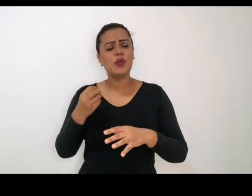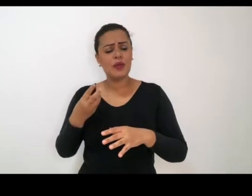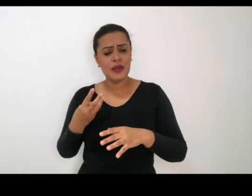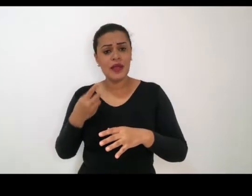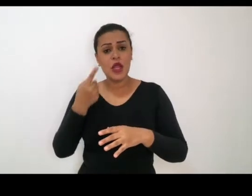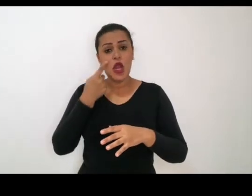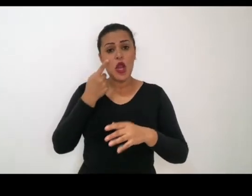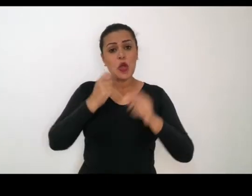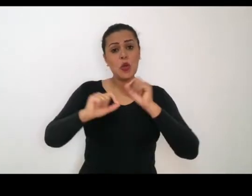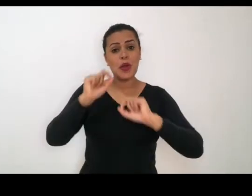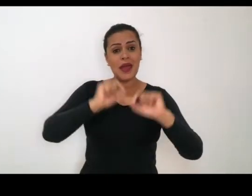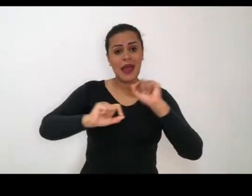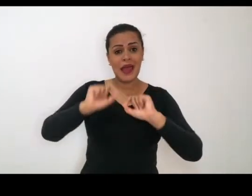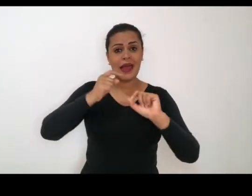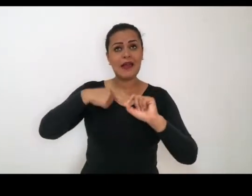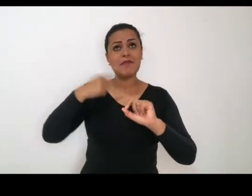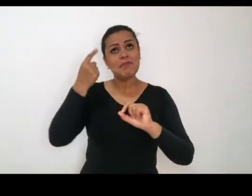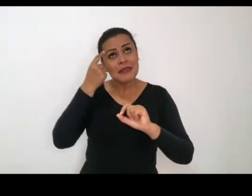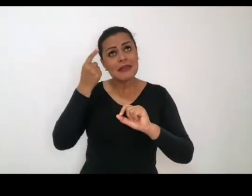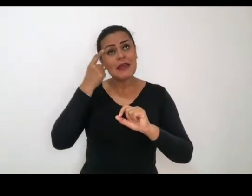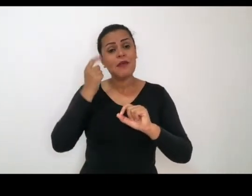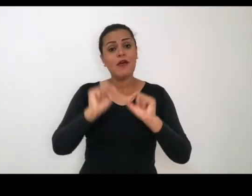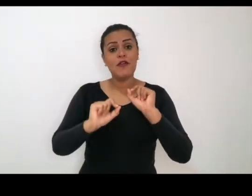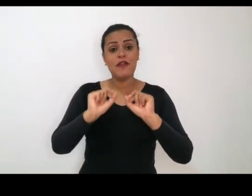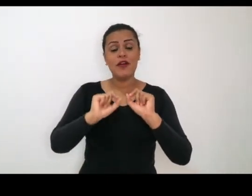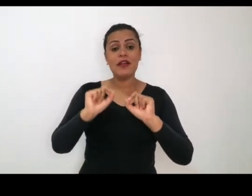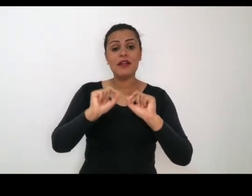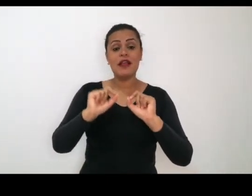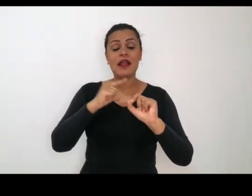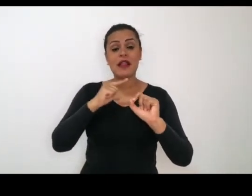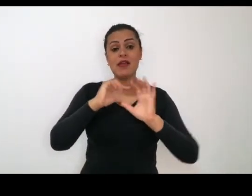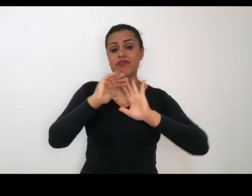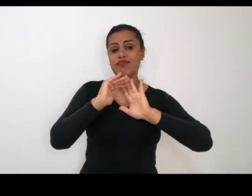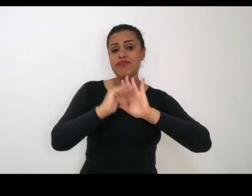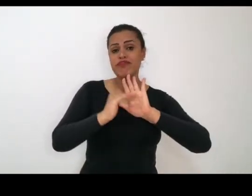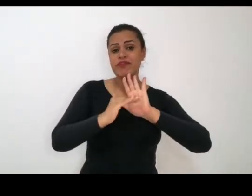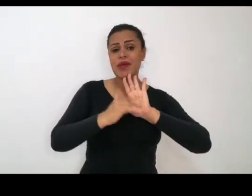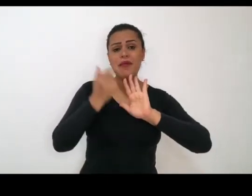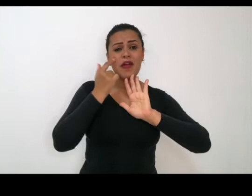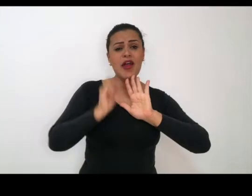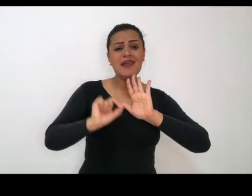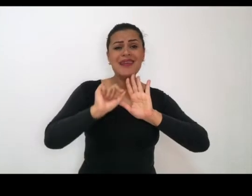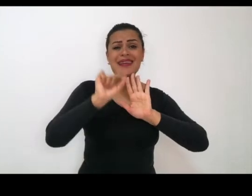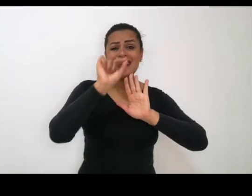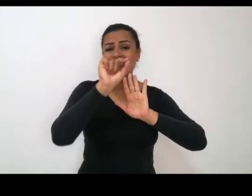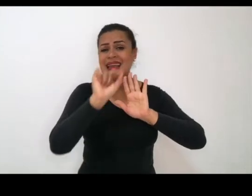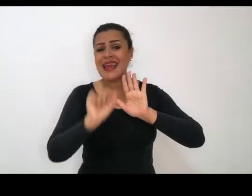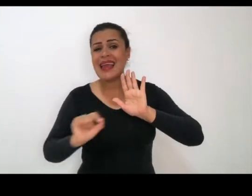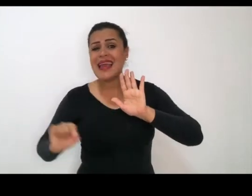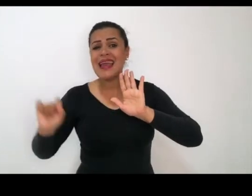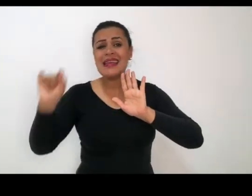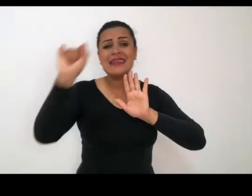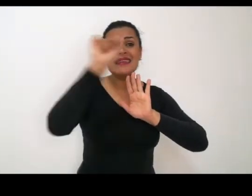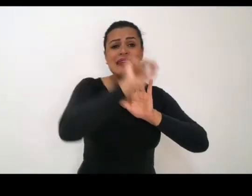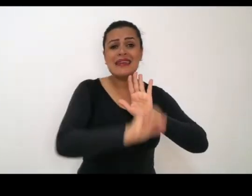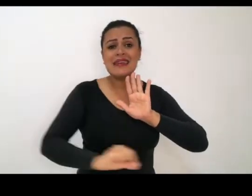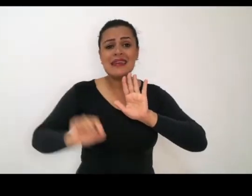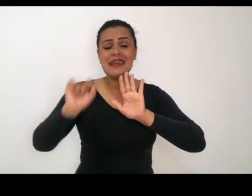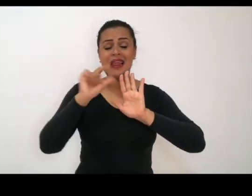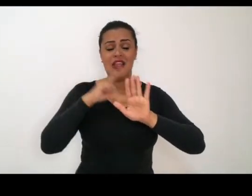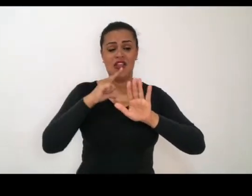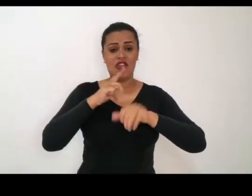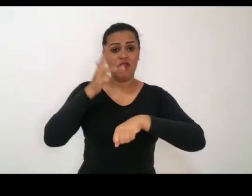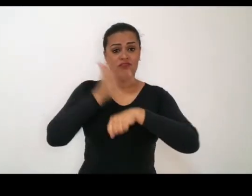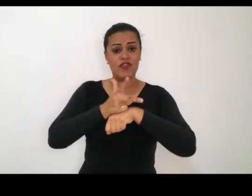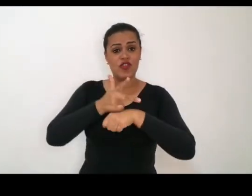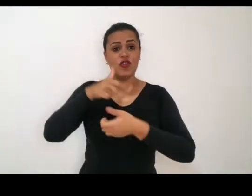uma chamada geral para descobrir quem os brasileiros que estavam fazendo videodance. Né? O que aconteceu foi que